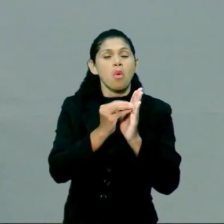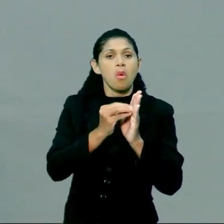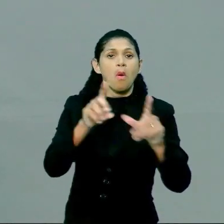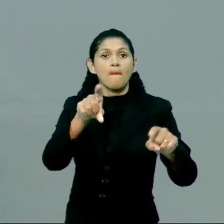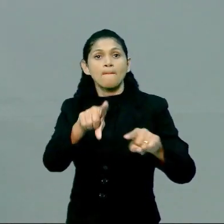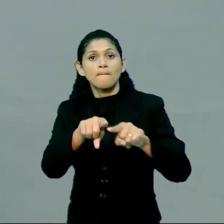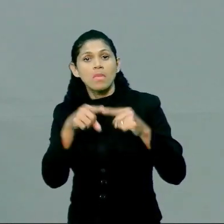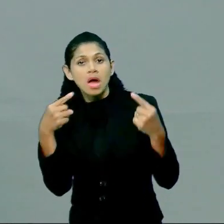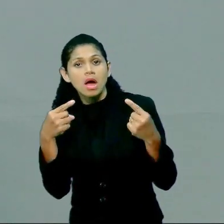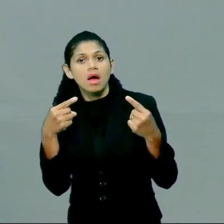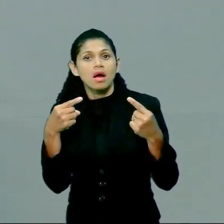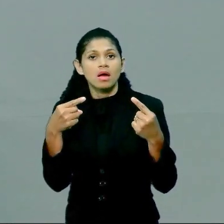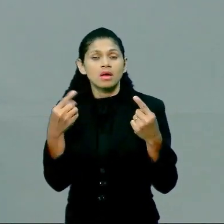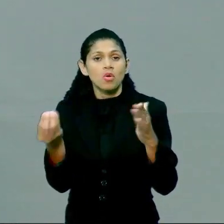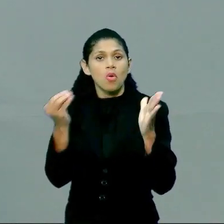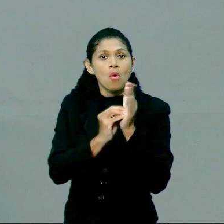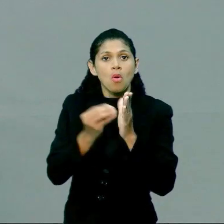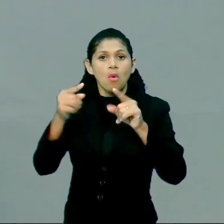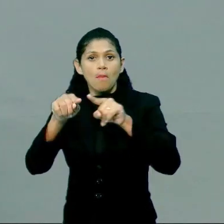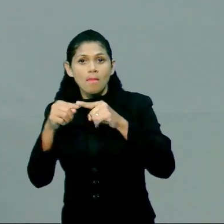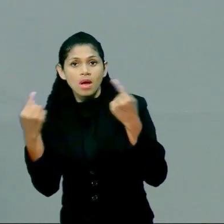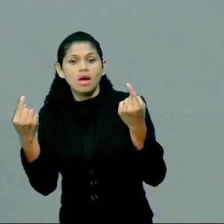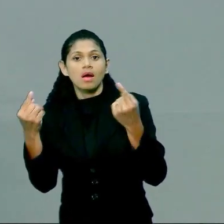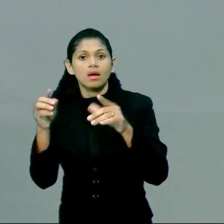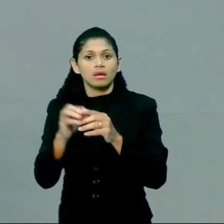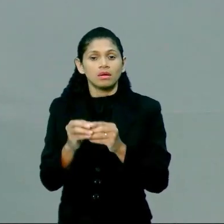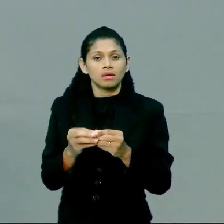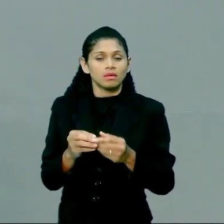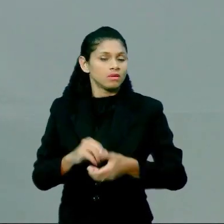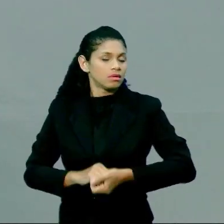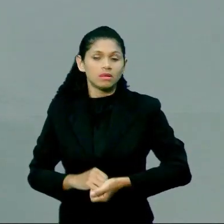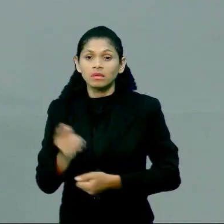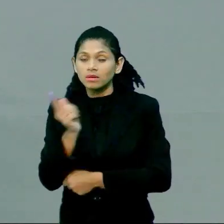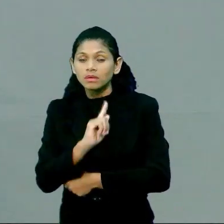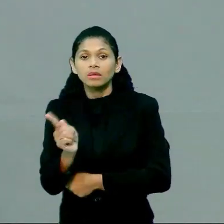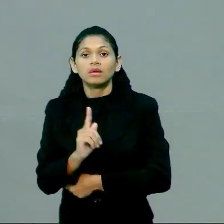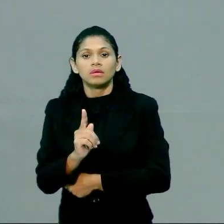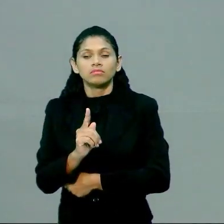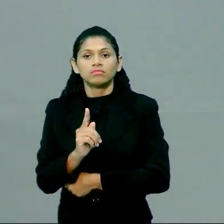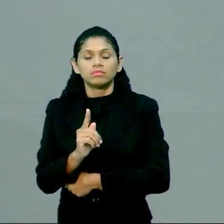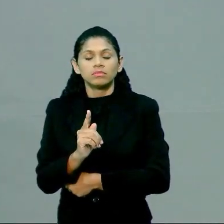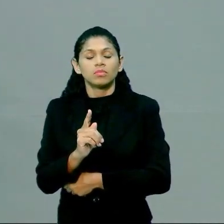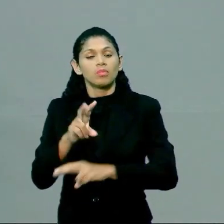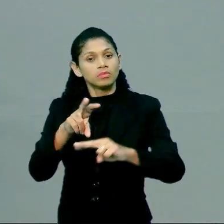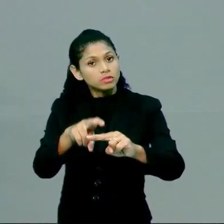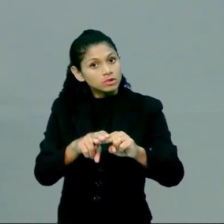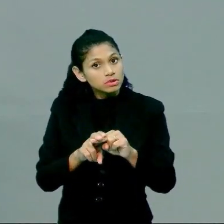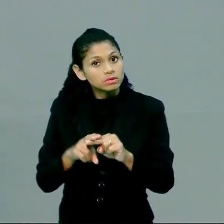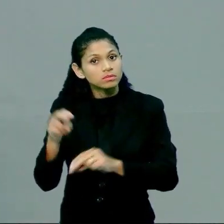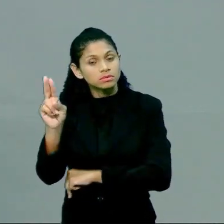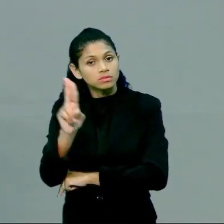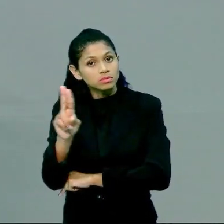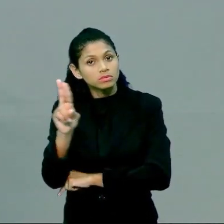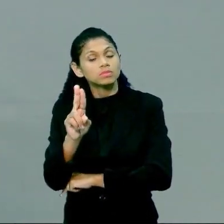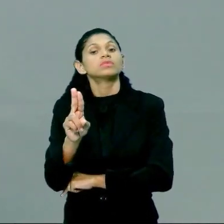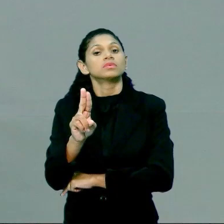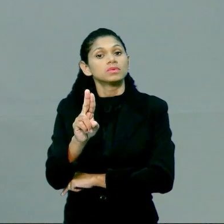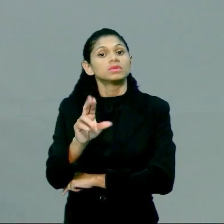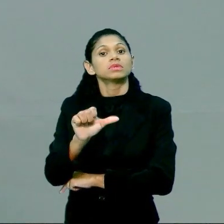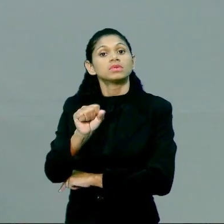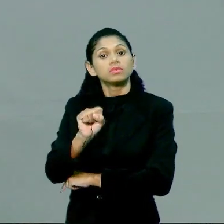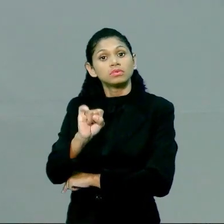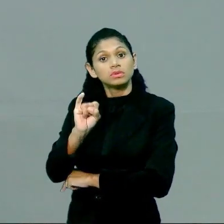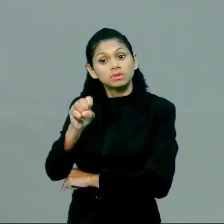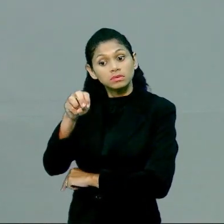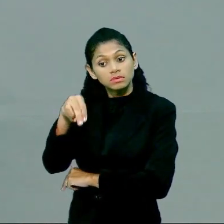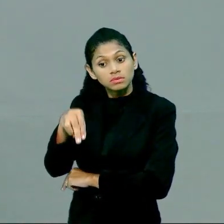ou que nem o gago, né? Que. Tem texto, o camarada só que fica ali, o texto inteiro. Então, o sinônimo